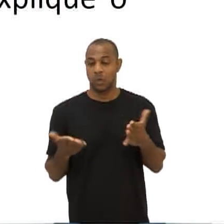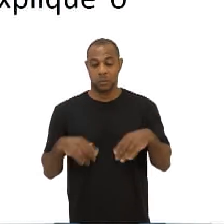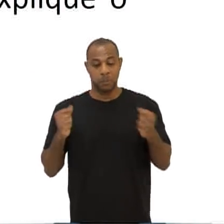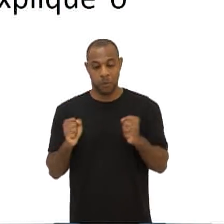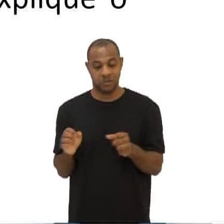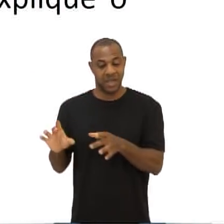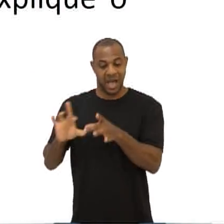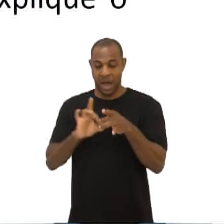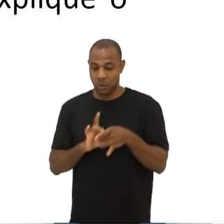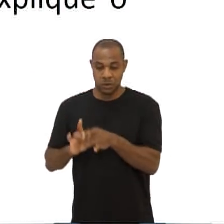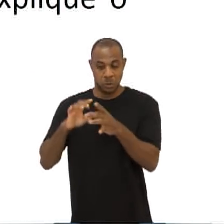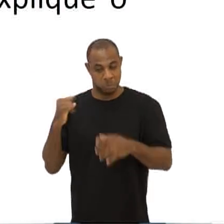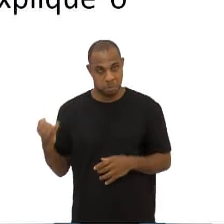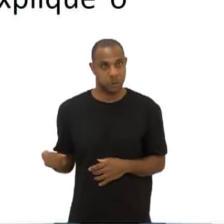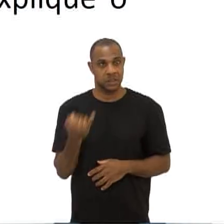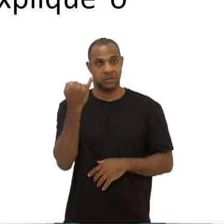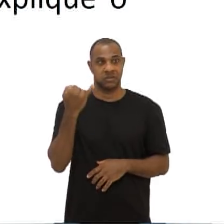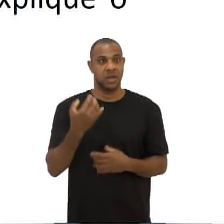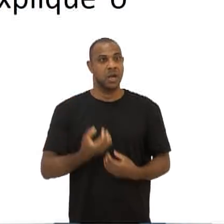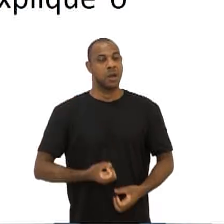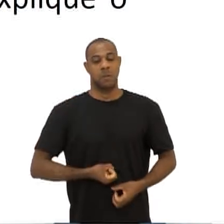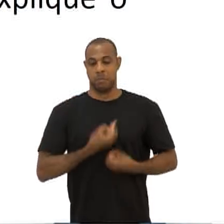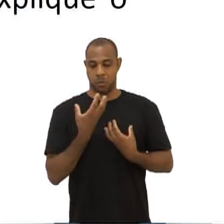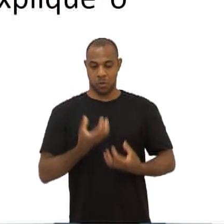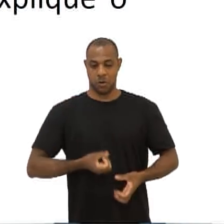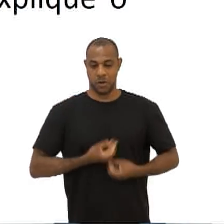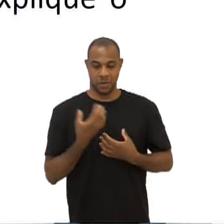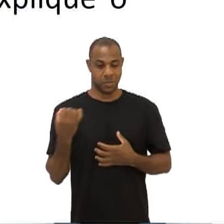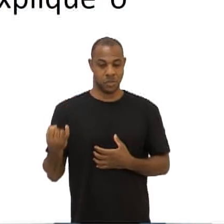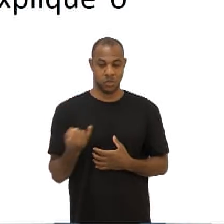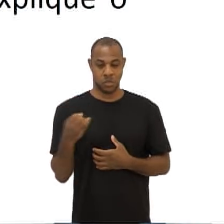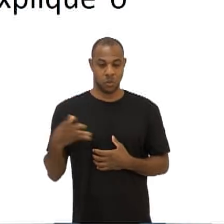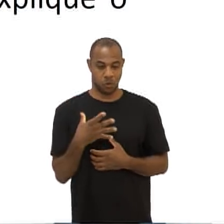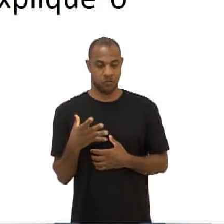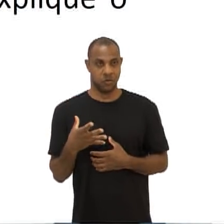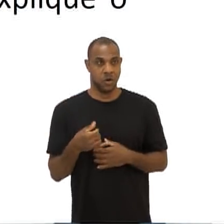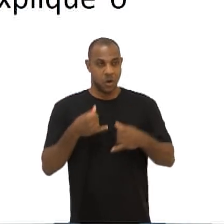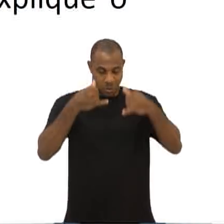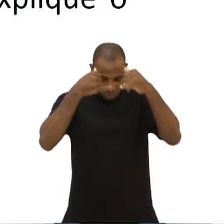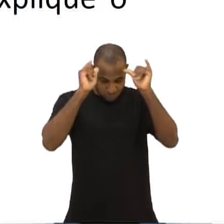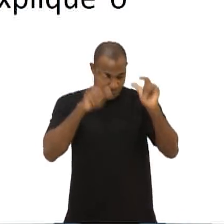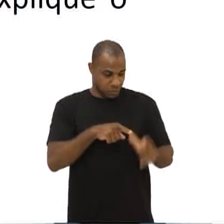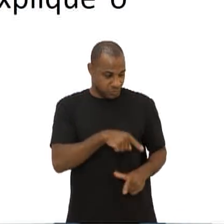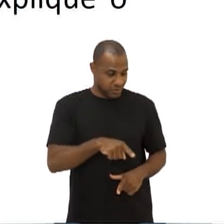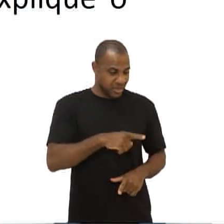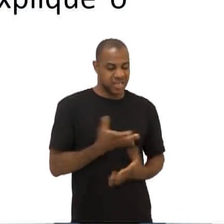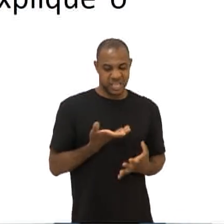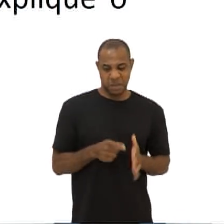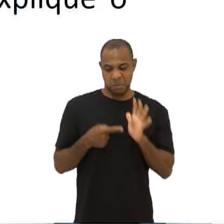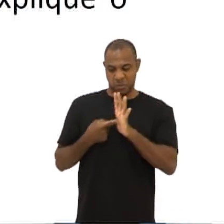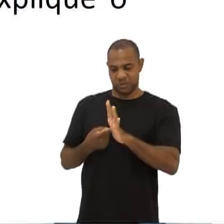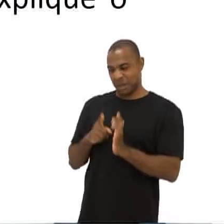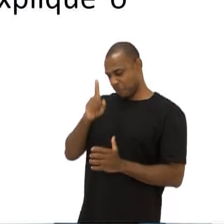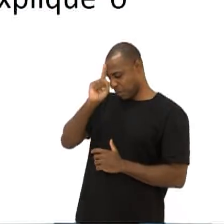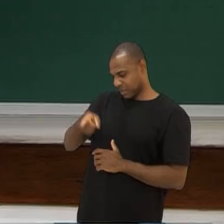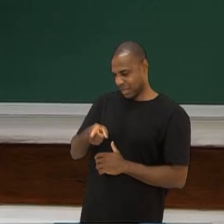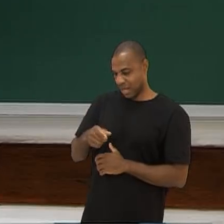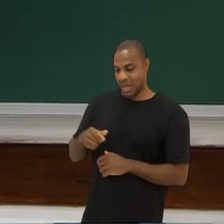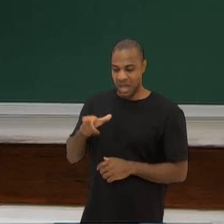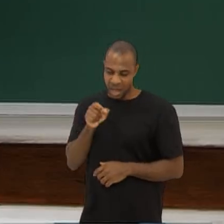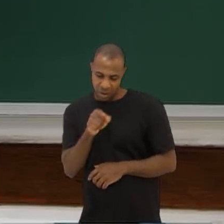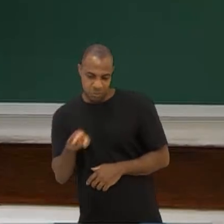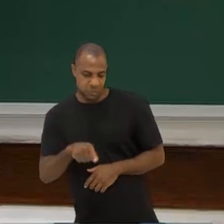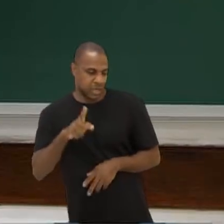união. Nesse meu poema novo, o boi Zebu quer dizer que é os mandão do poder e as formiga é